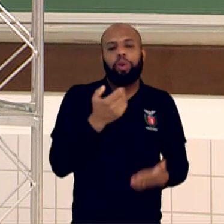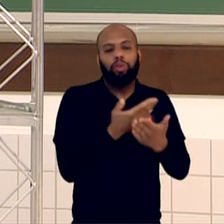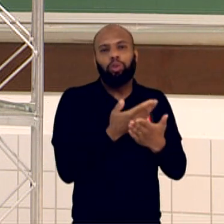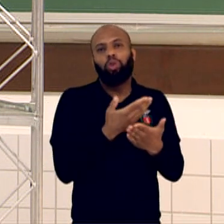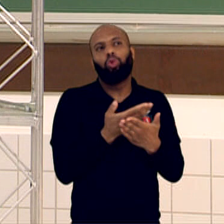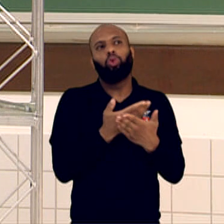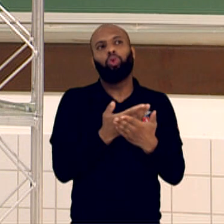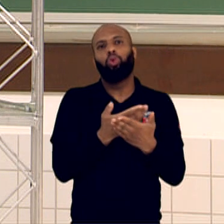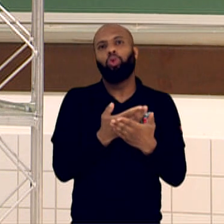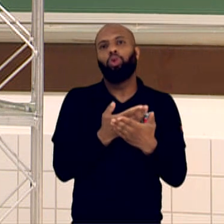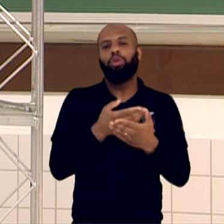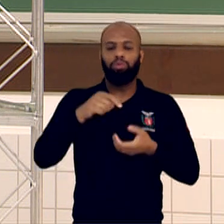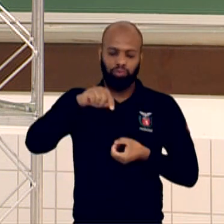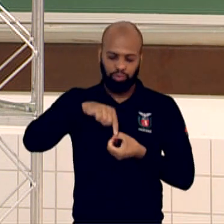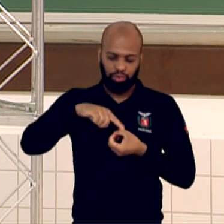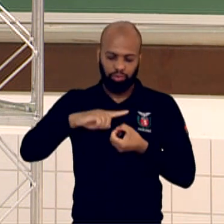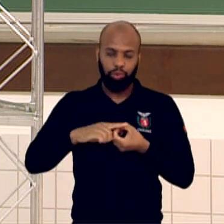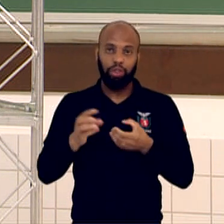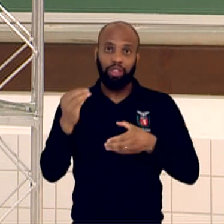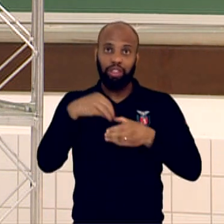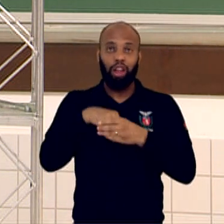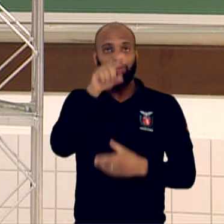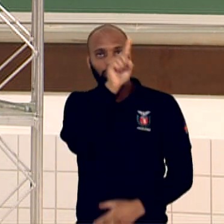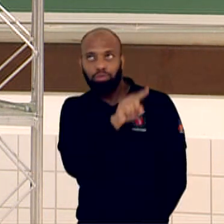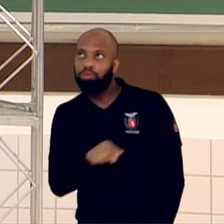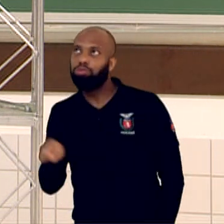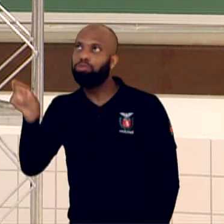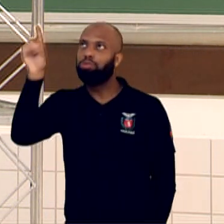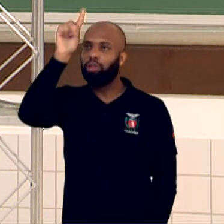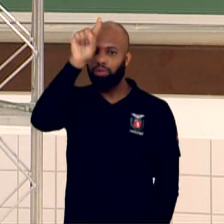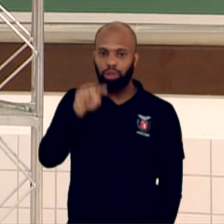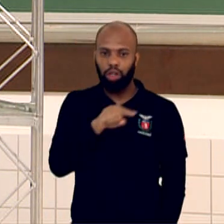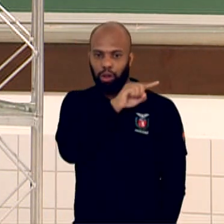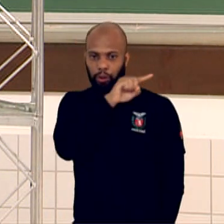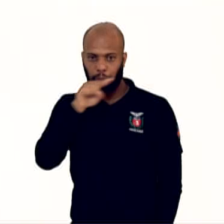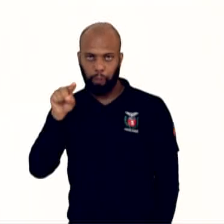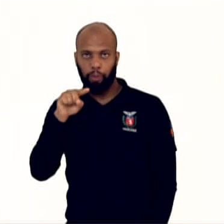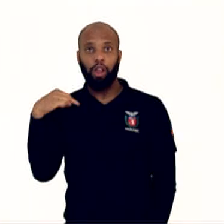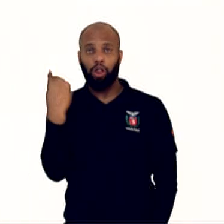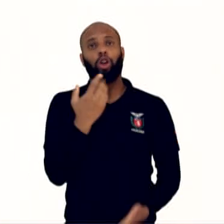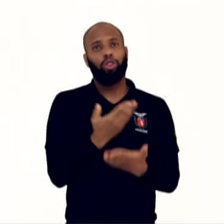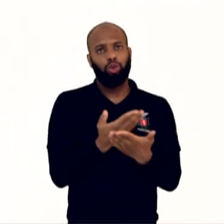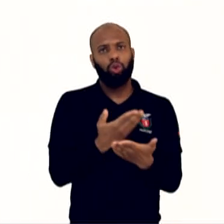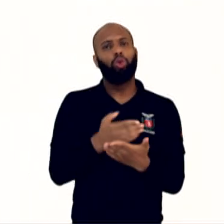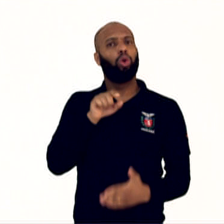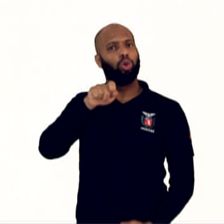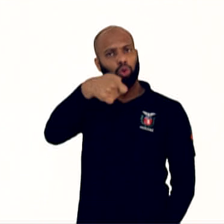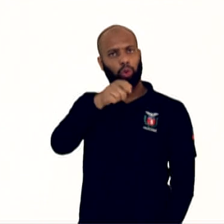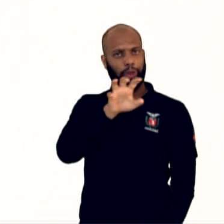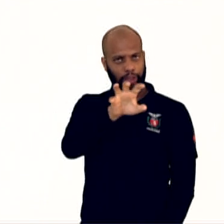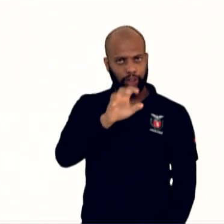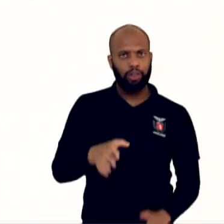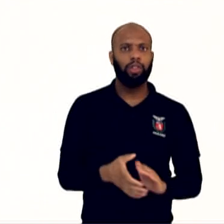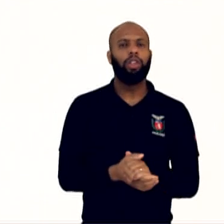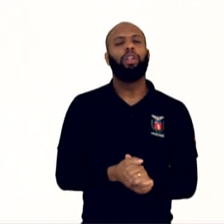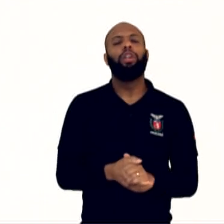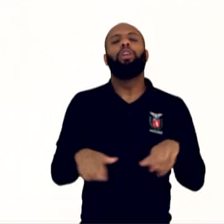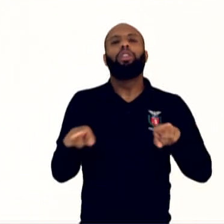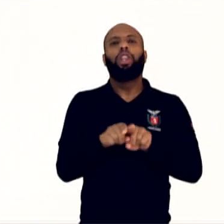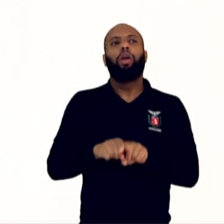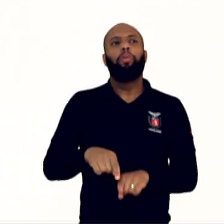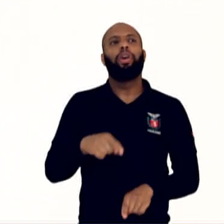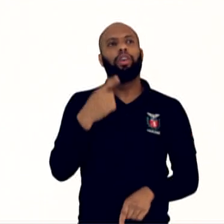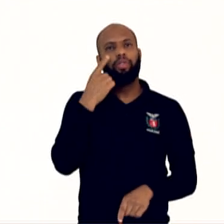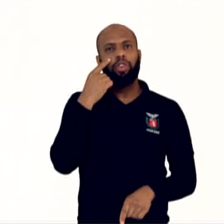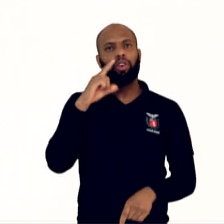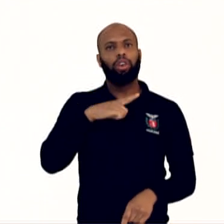estudo da trigonometria na circunferência. Então, o que nós vimos hoje? Né, nós falamos da circunferência trigonométrica, né, vimos que